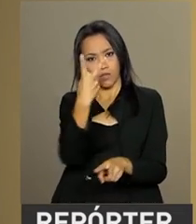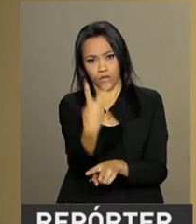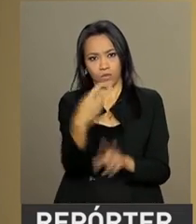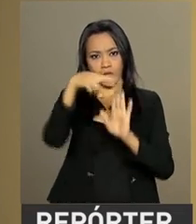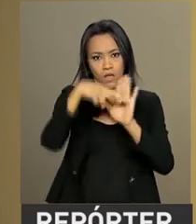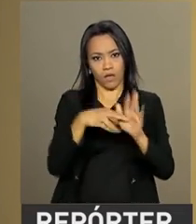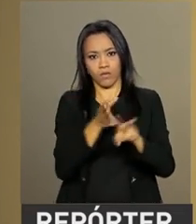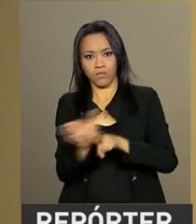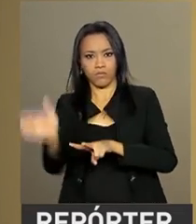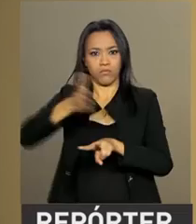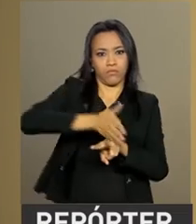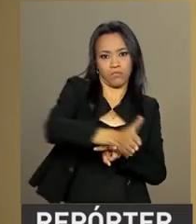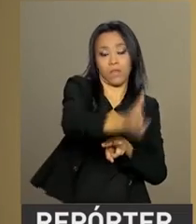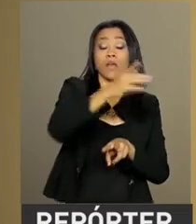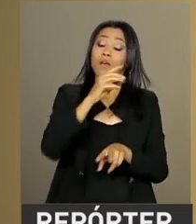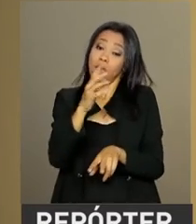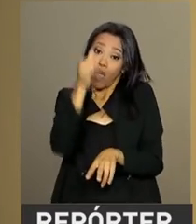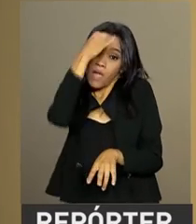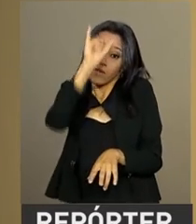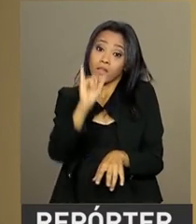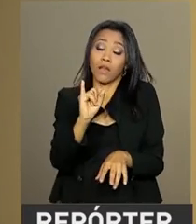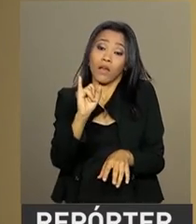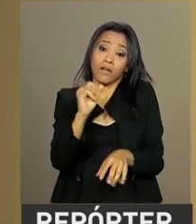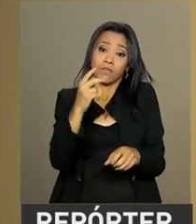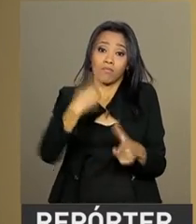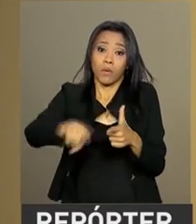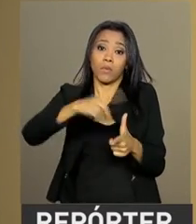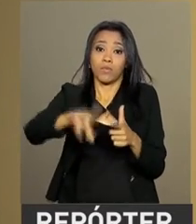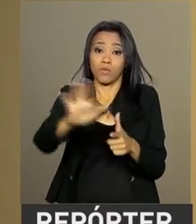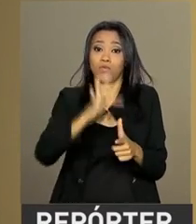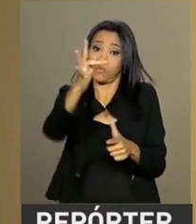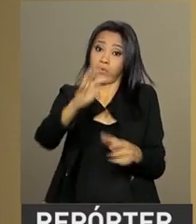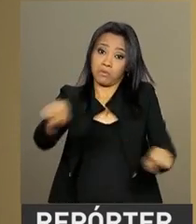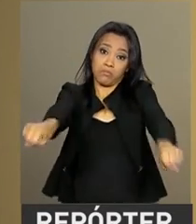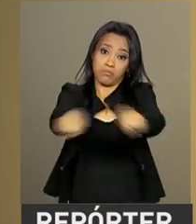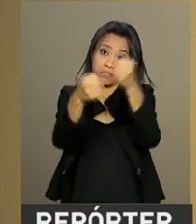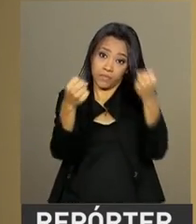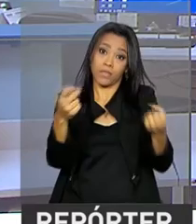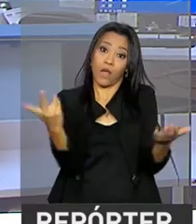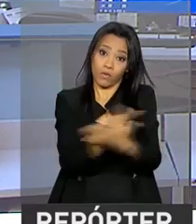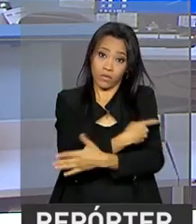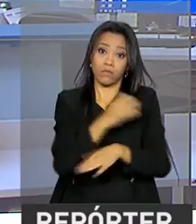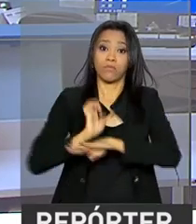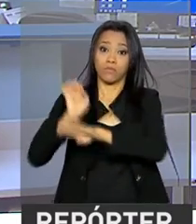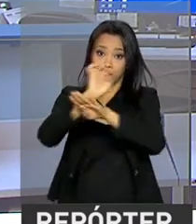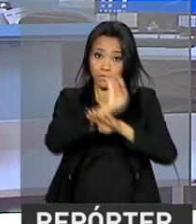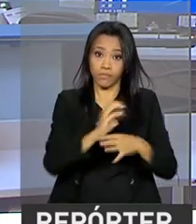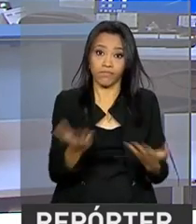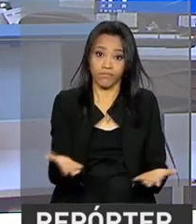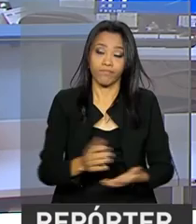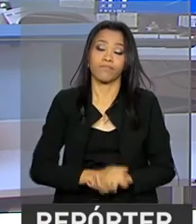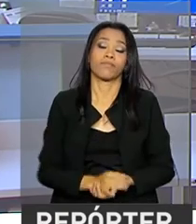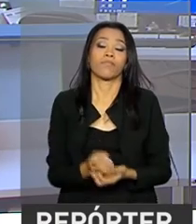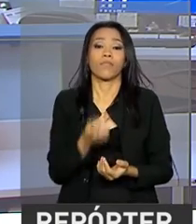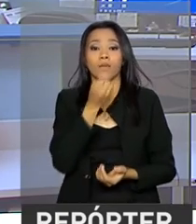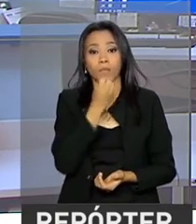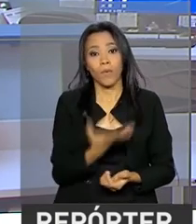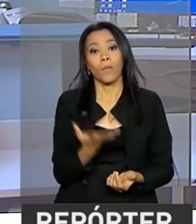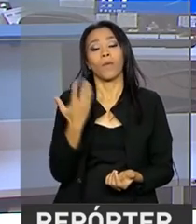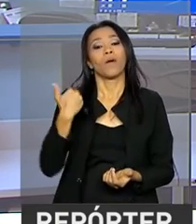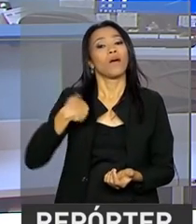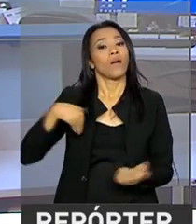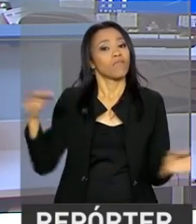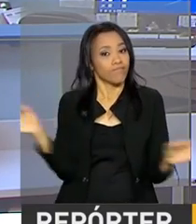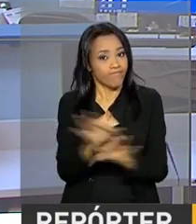que no futuro nós tenhamos problemas como estamos tendo hoje, principalmente nos estados. Bom, nós ficamos por aqui,